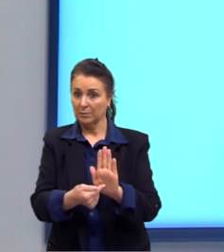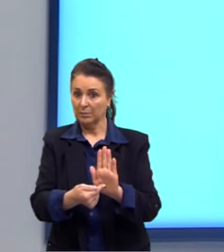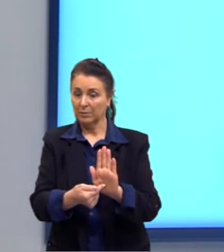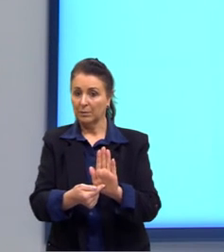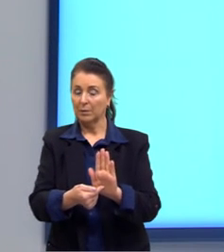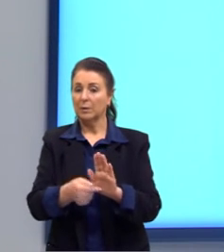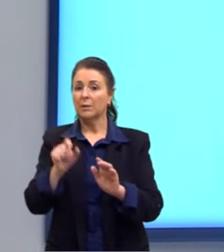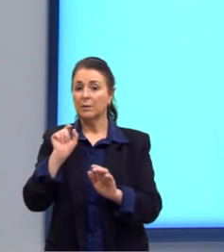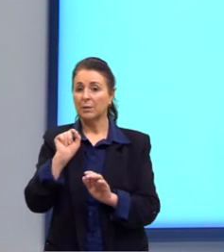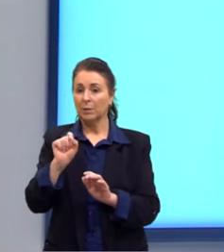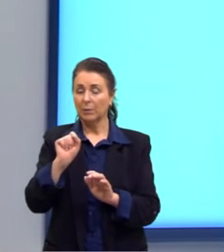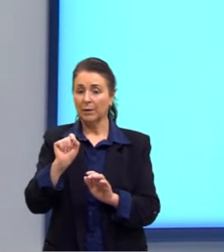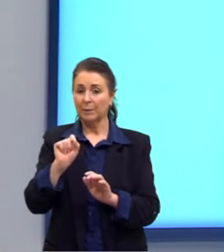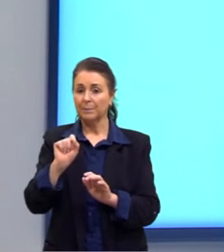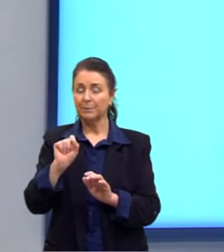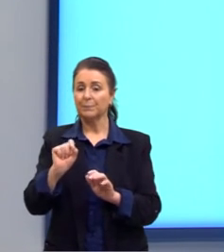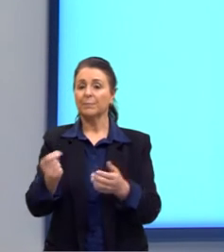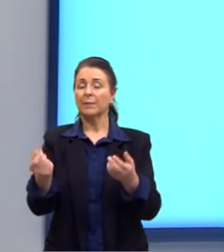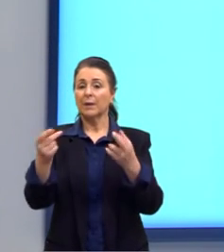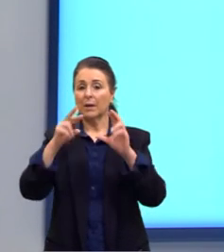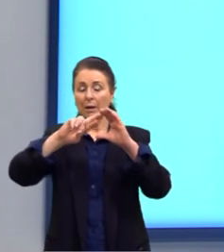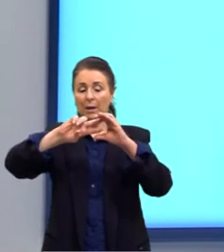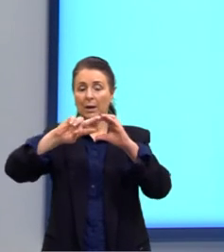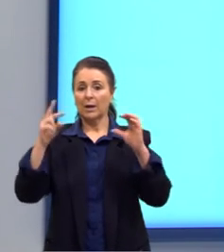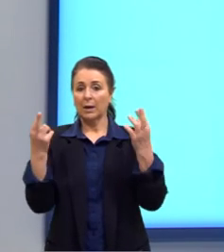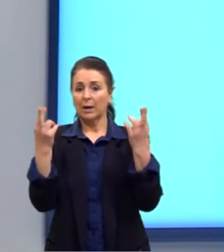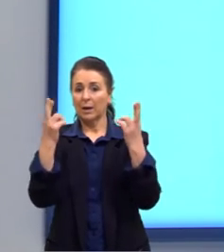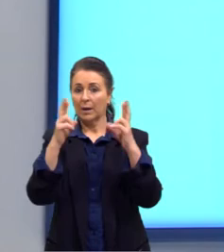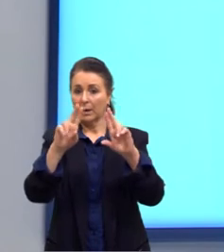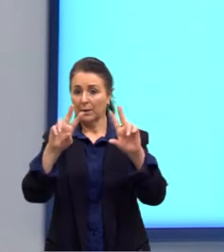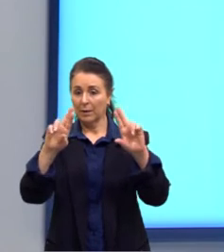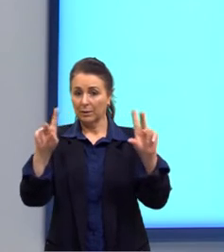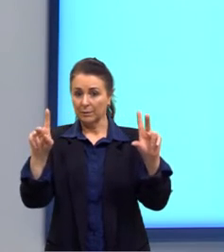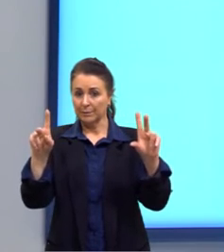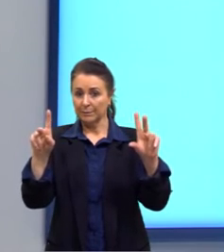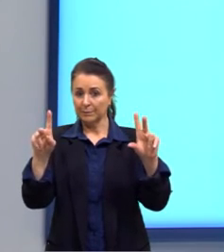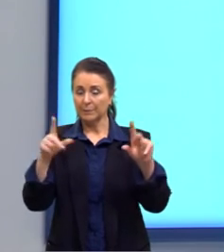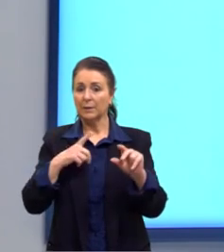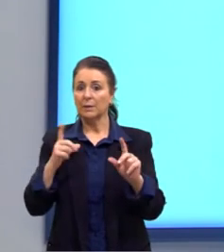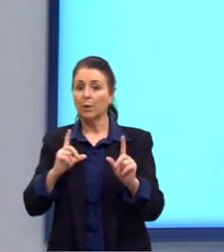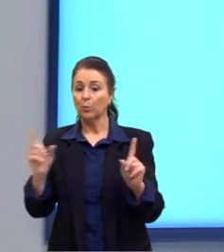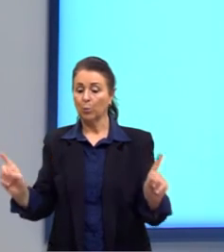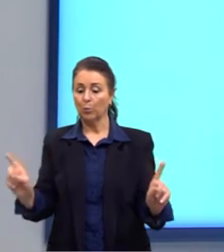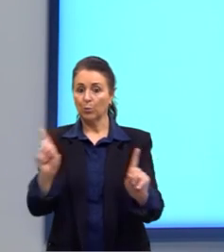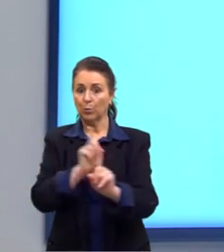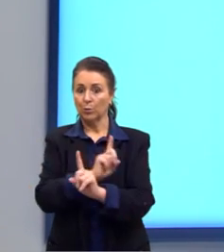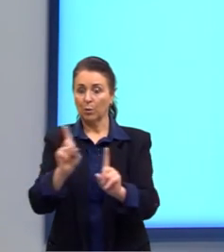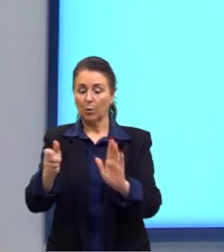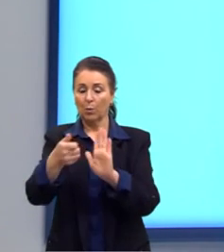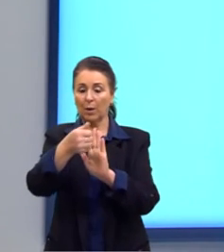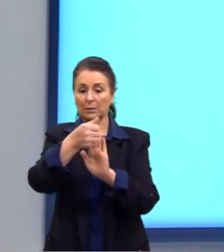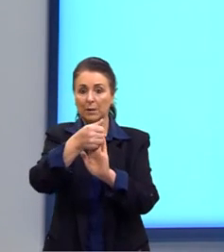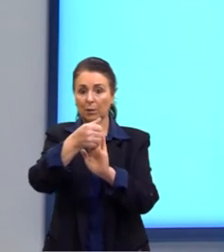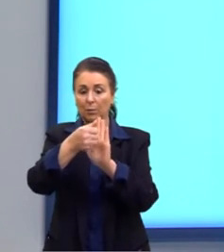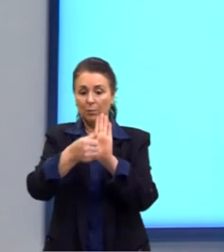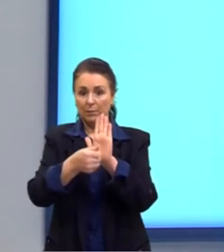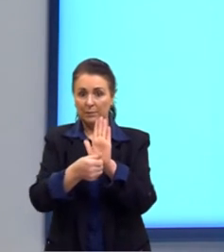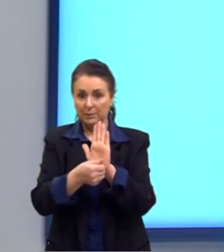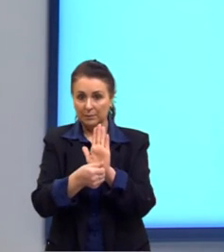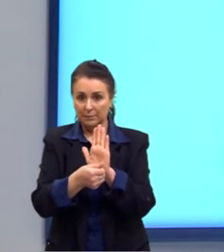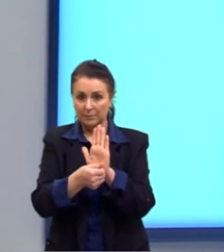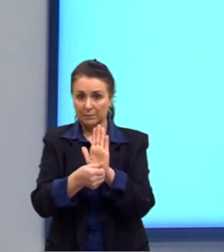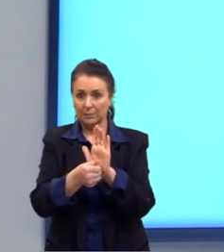heterozigose azão azinho então eu cruzei esses